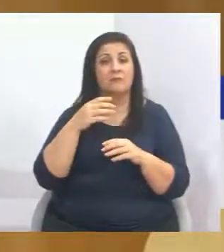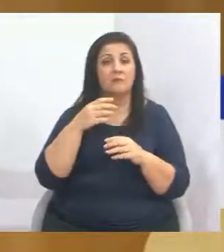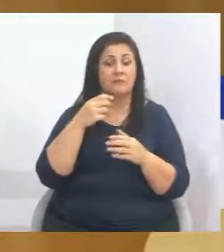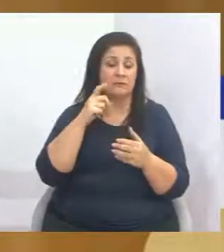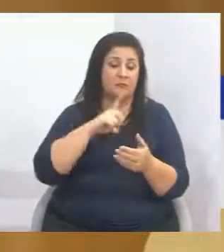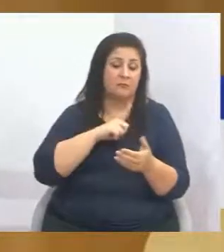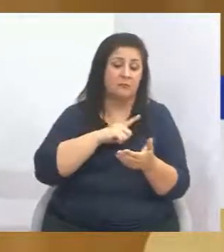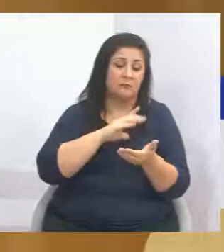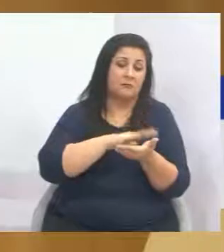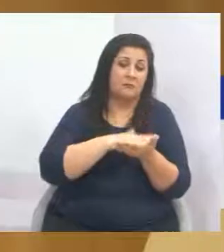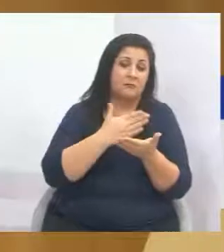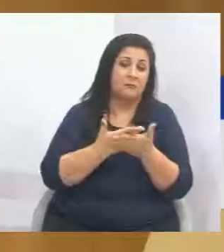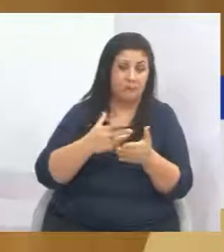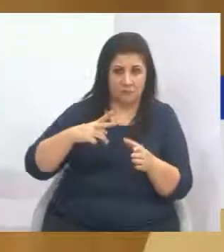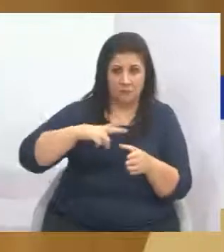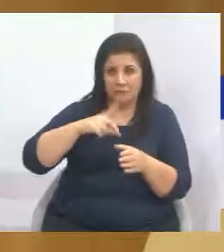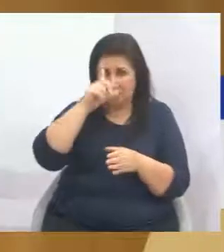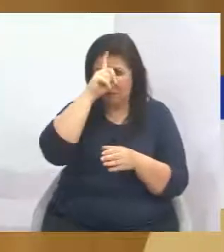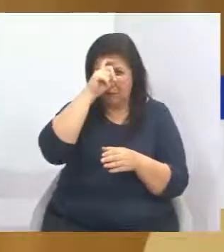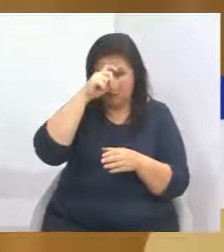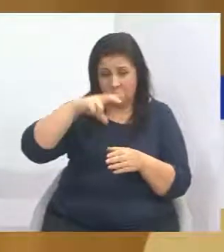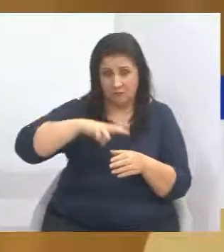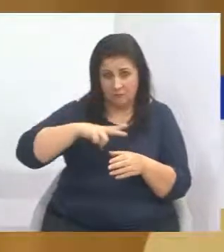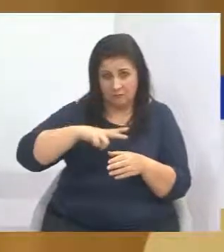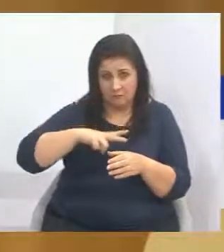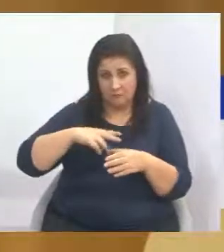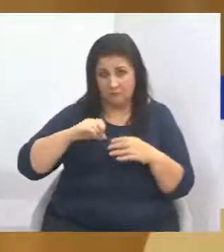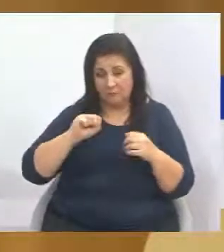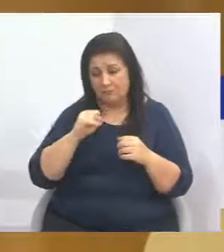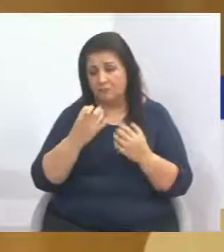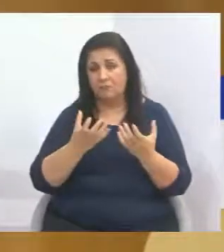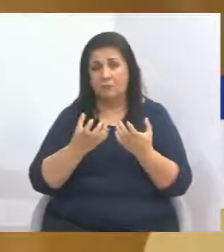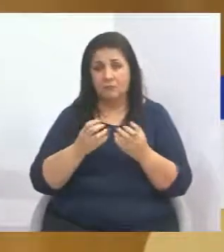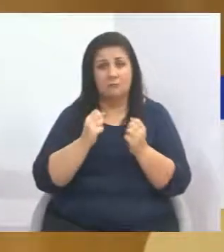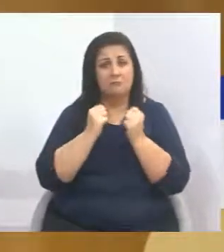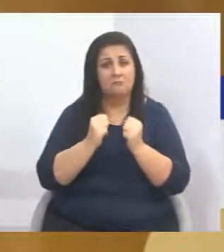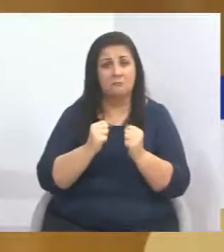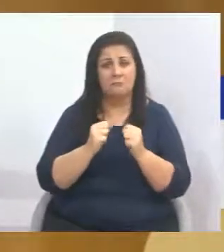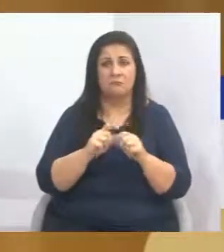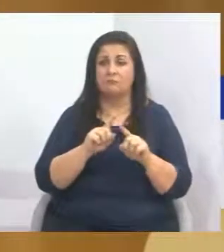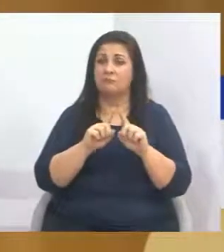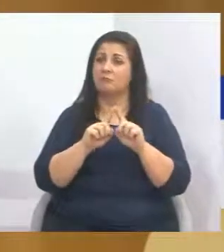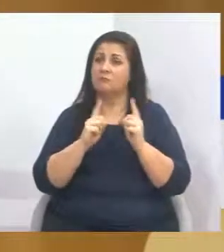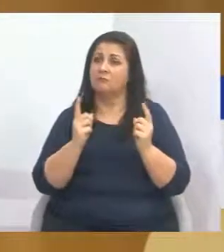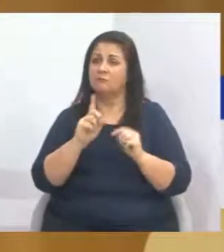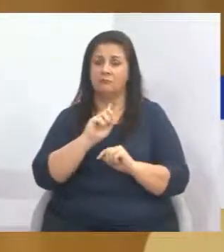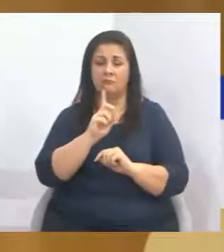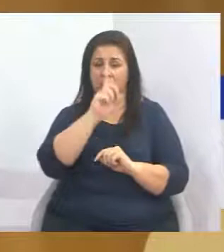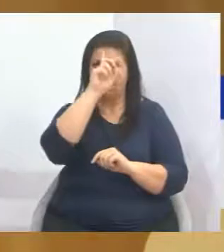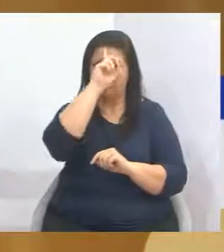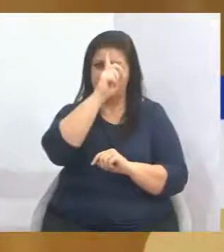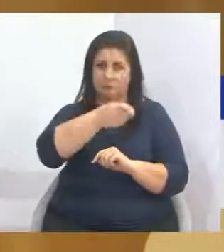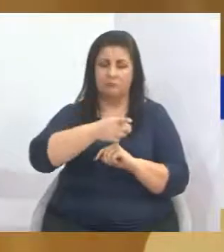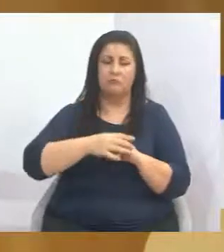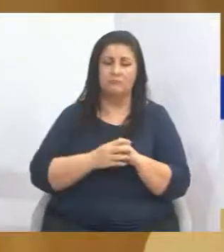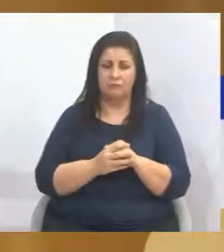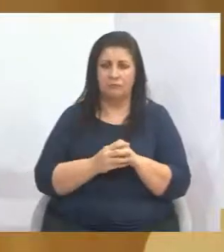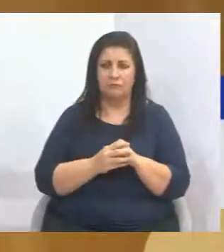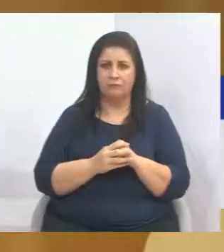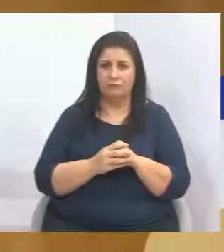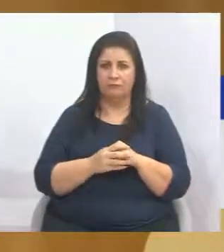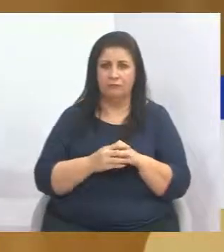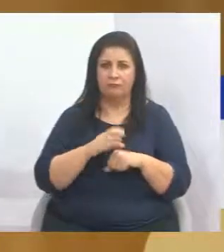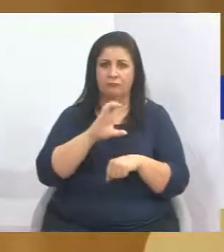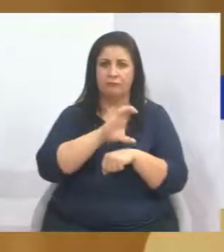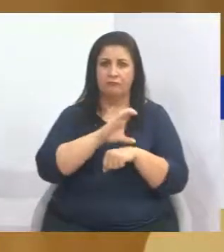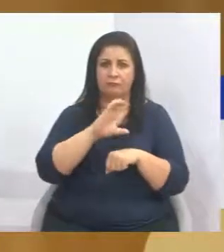com execução dos casos previstos em lei. A Carta Maior determina, em seu artigo 197, a possibilidade da prestação